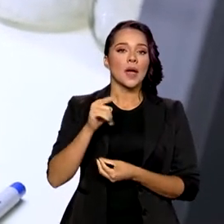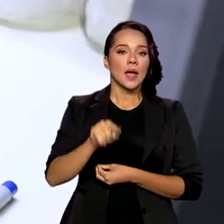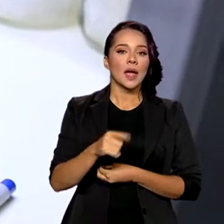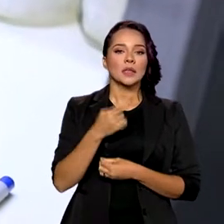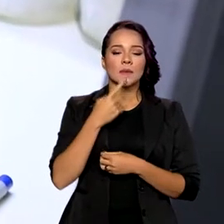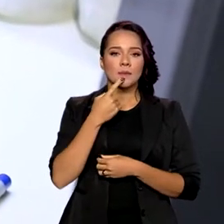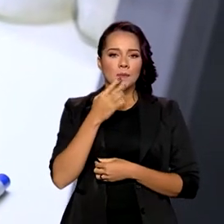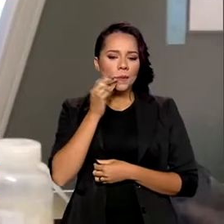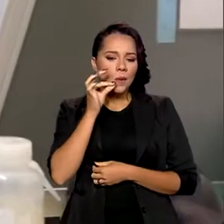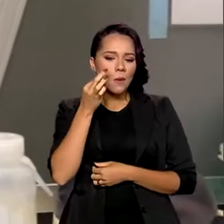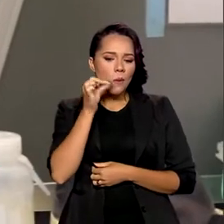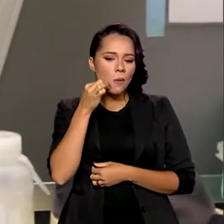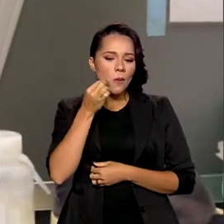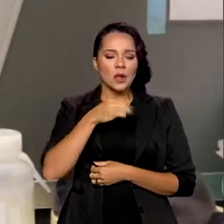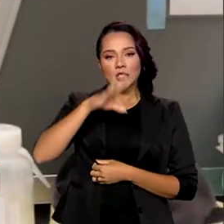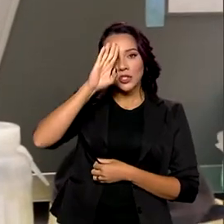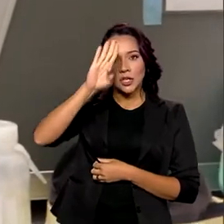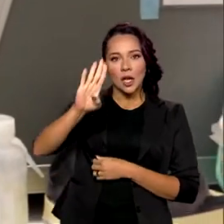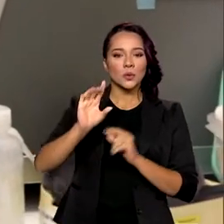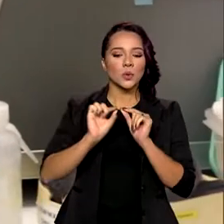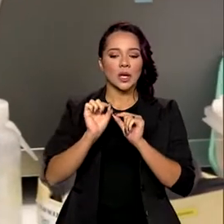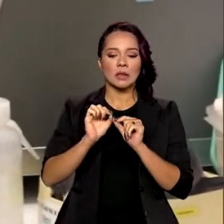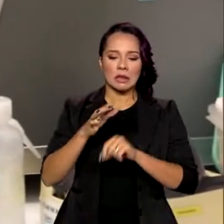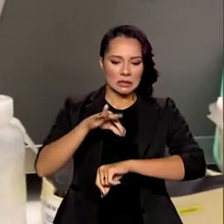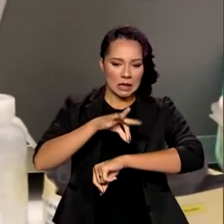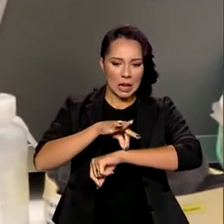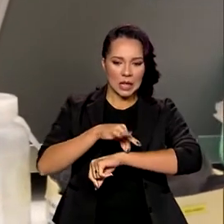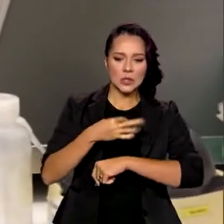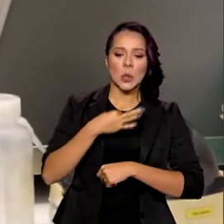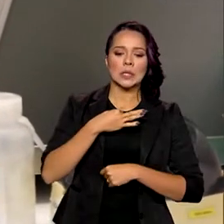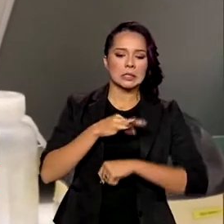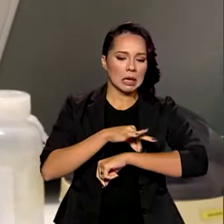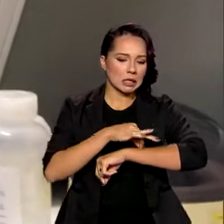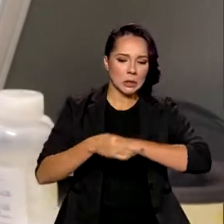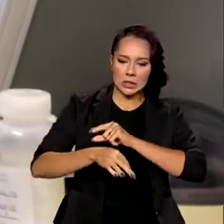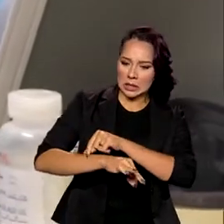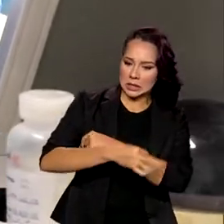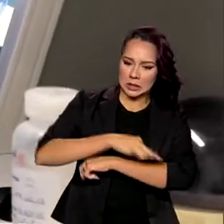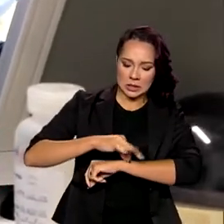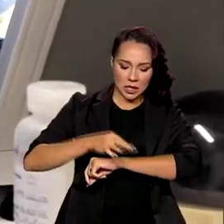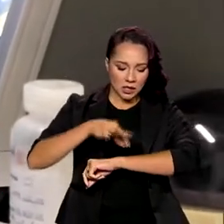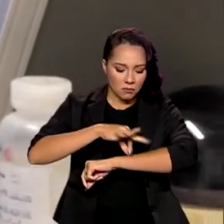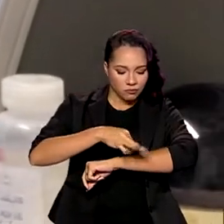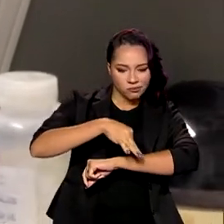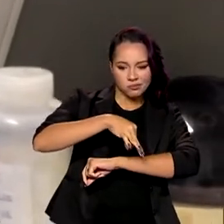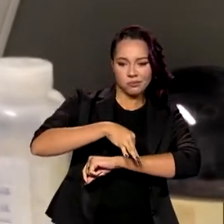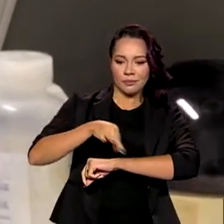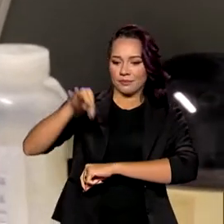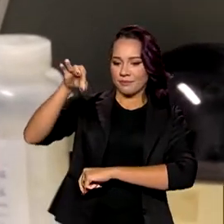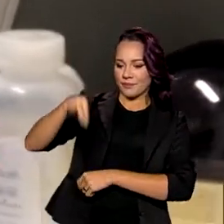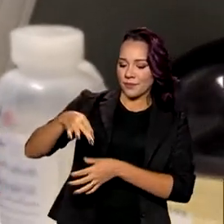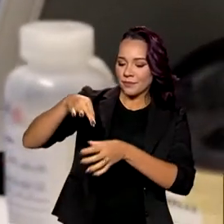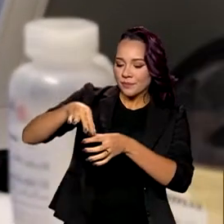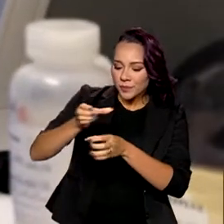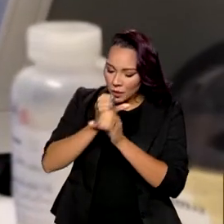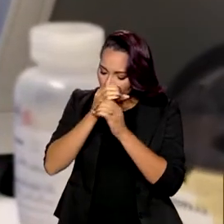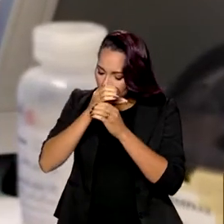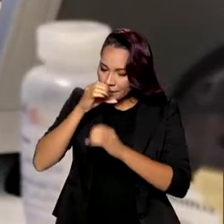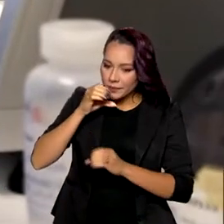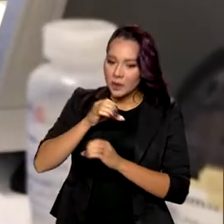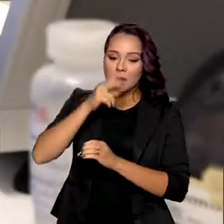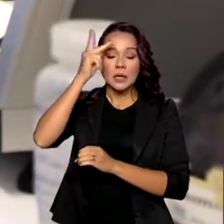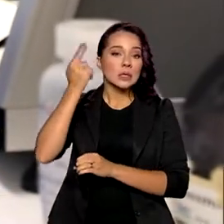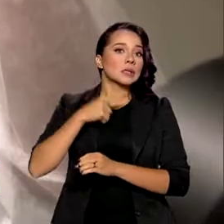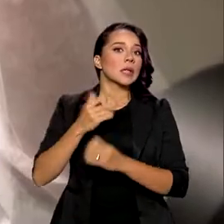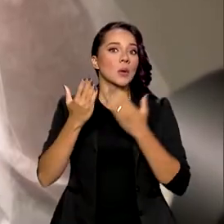de fluidos coletados diretamente, né, daquelas lesões que se manifestam na pele de quem está com a doença, ou está com a suspeita